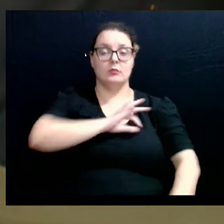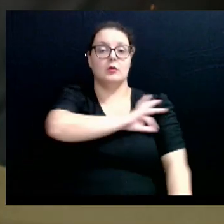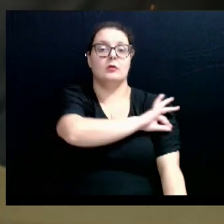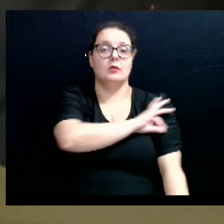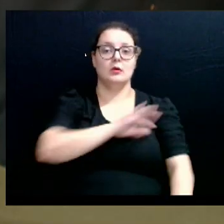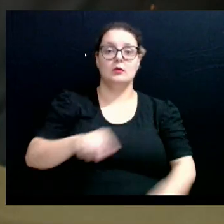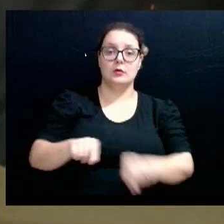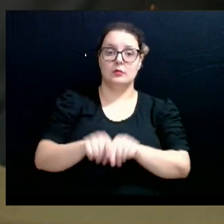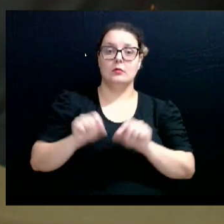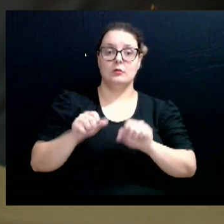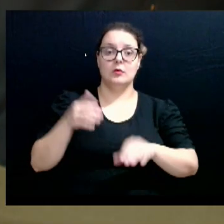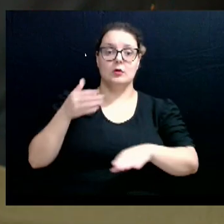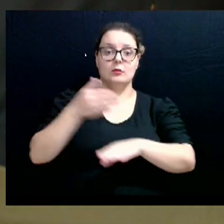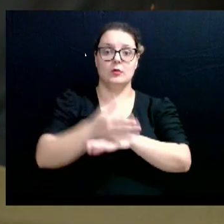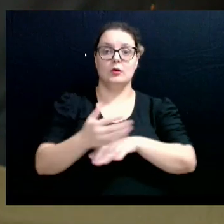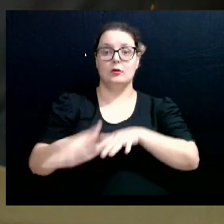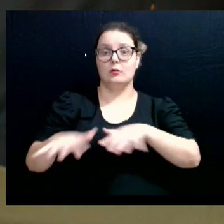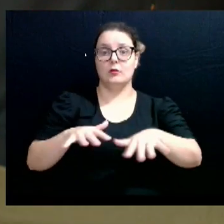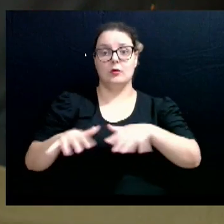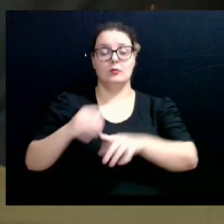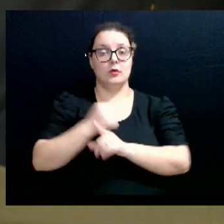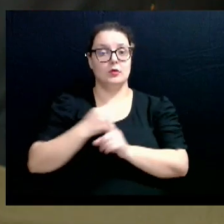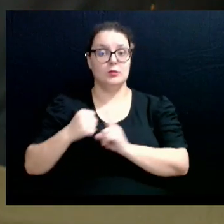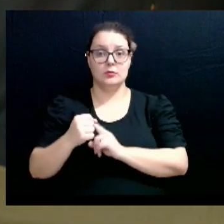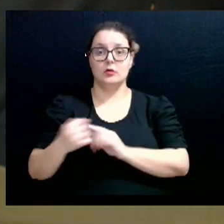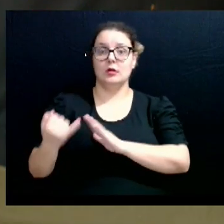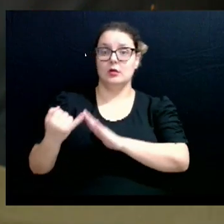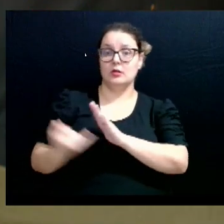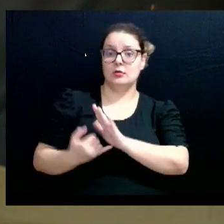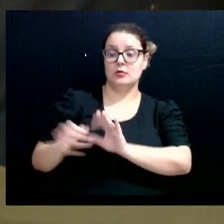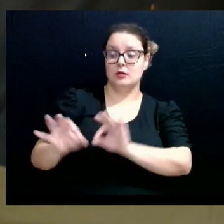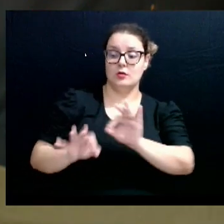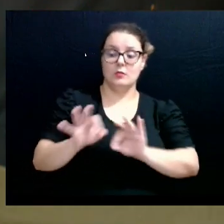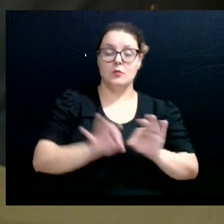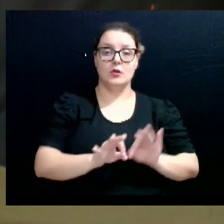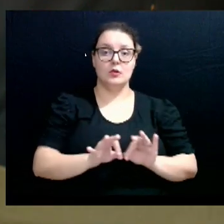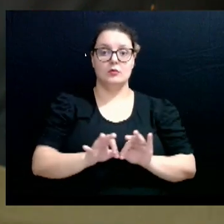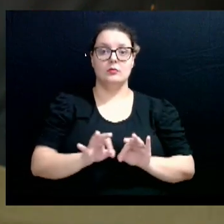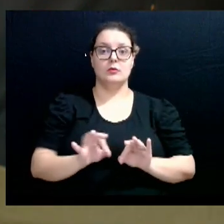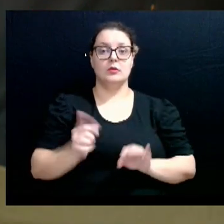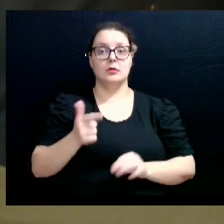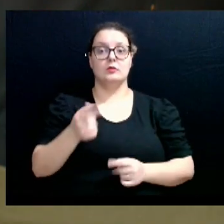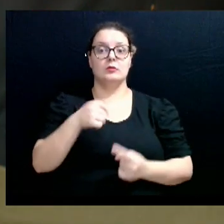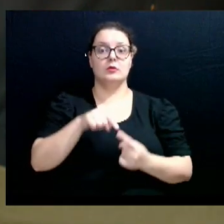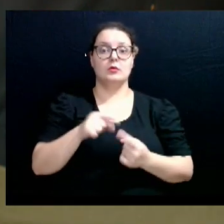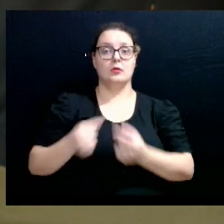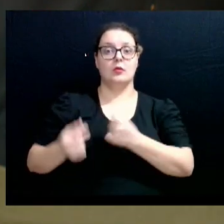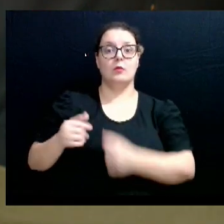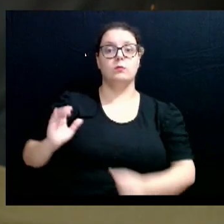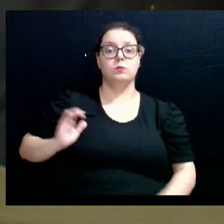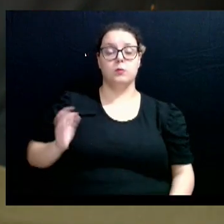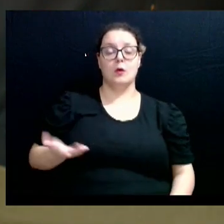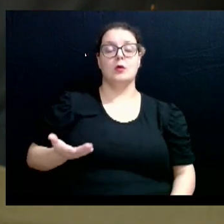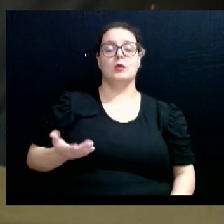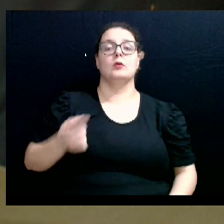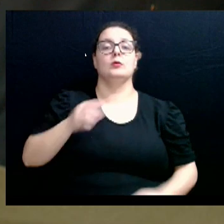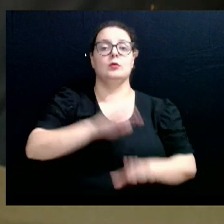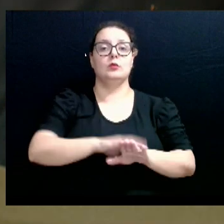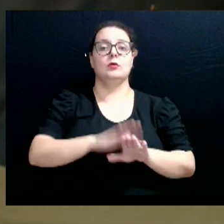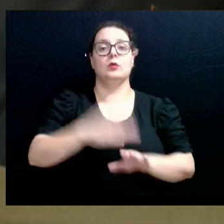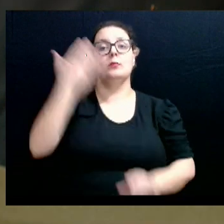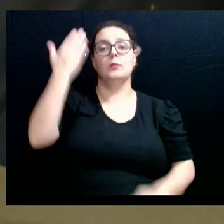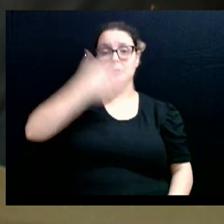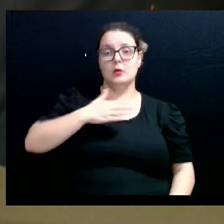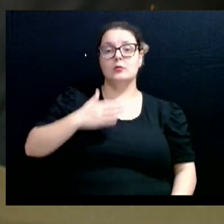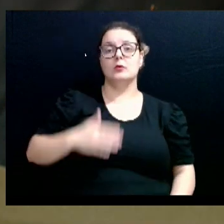participar movimentos sociais, entidades e organizações sem fins econômicos, com atuação comprovada na defesa dos